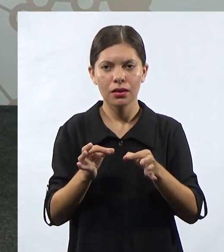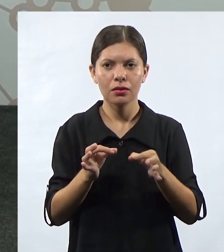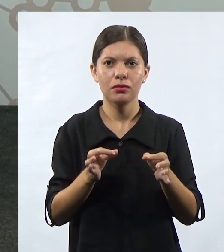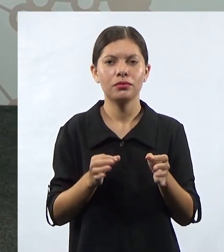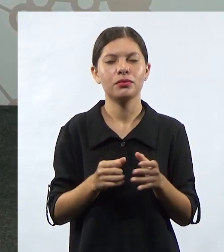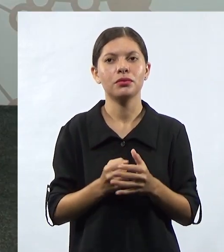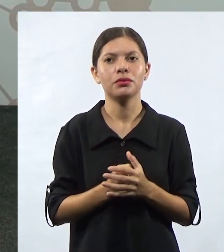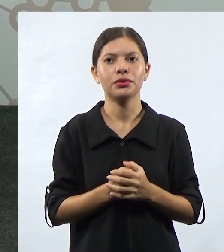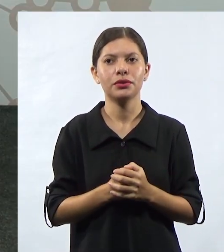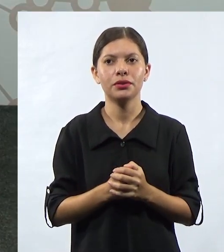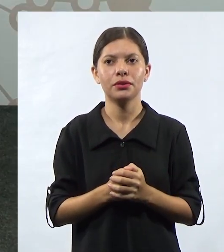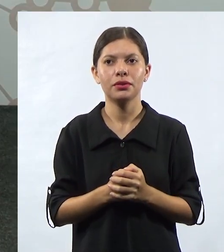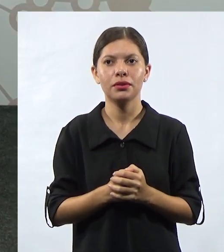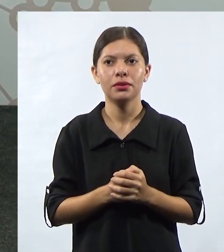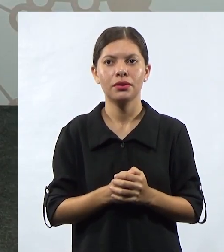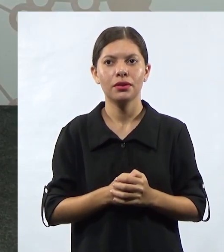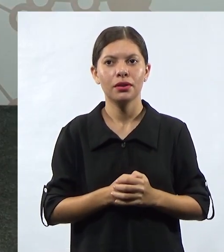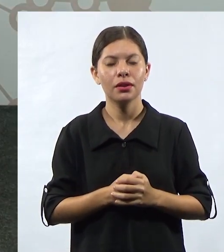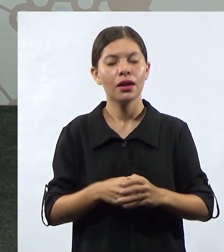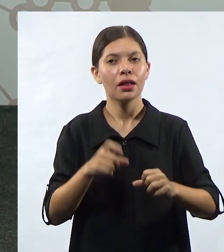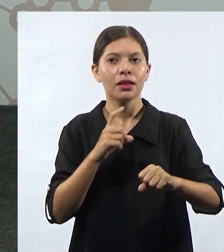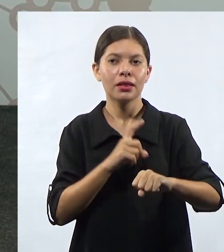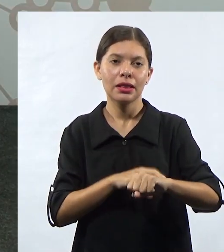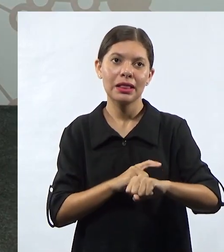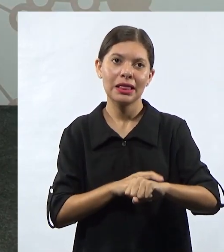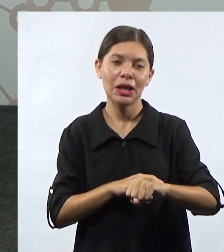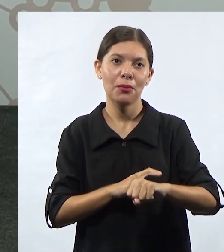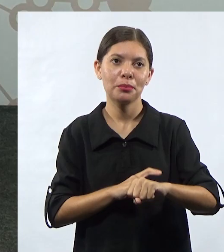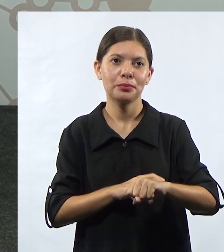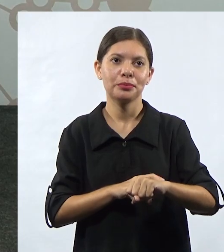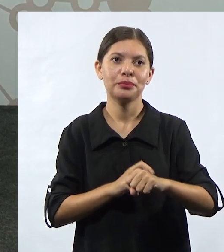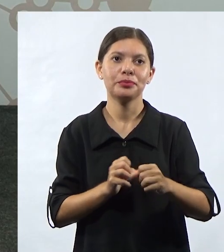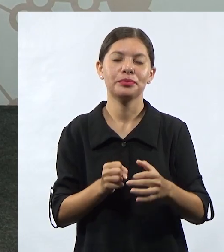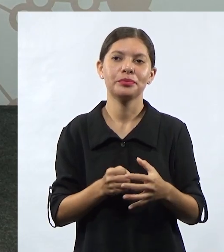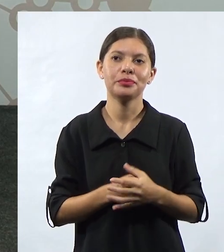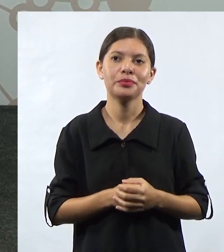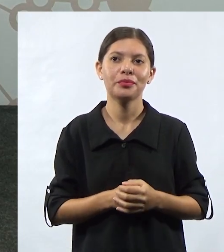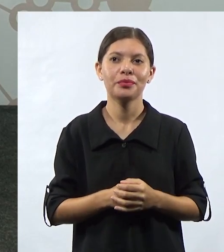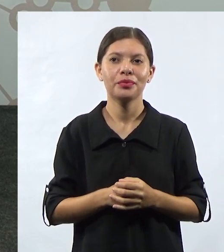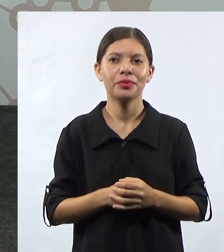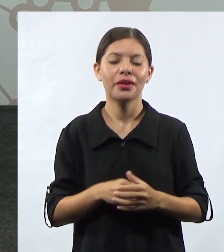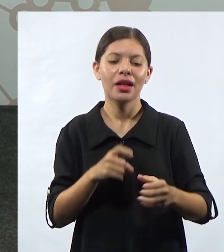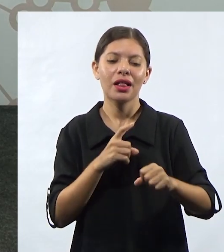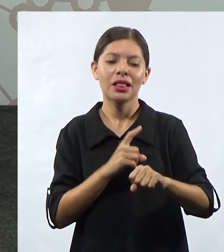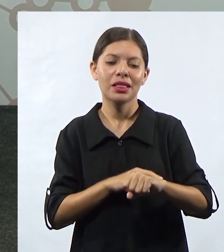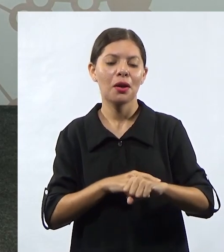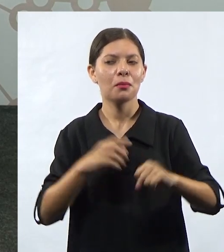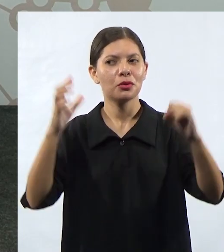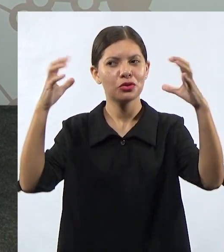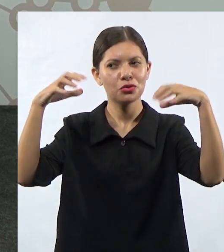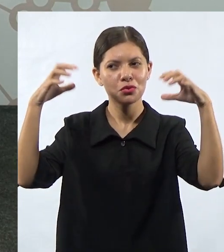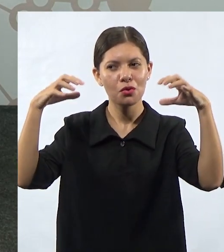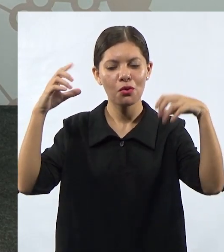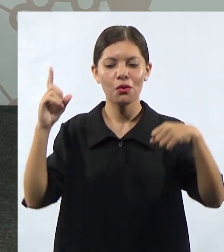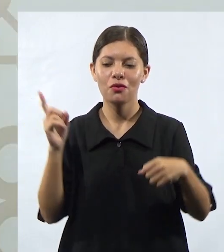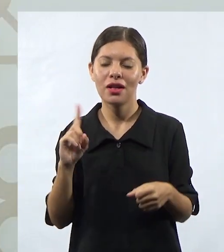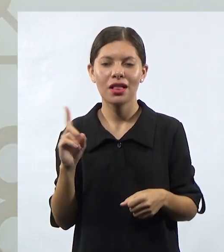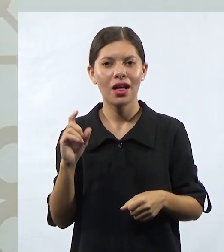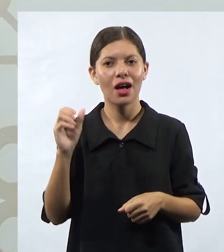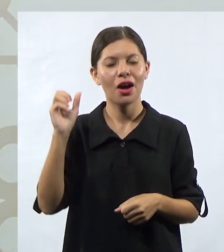sempre essa pegada cronológica. Temporal que é do tempo. Já não é do tempo, né? Mas não é tempo de chuva ou de sol,